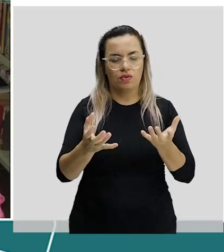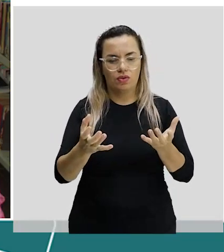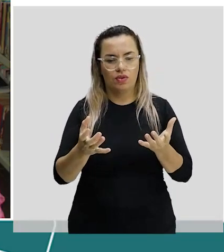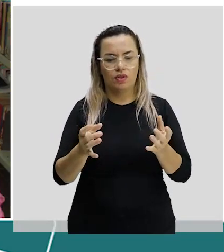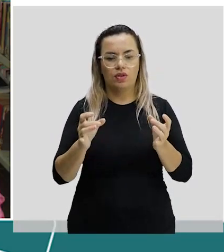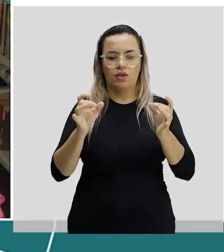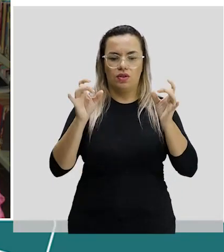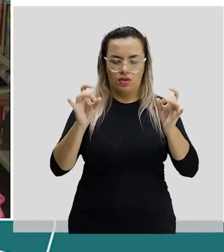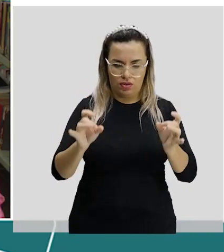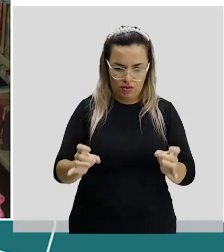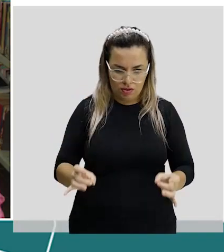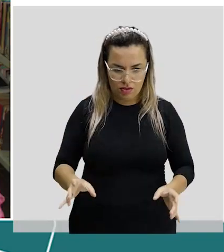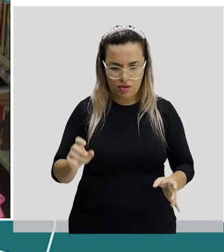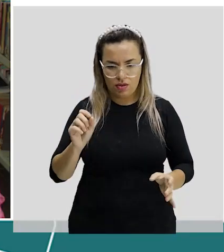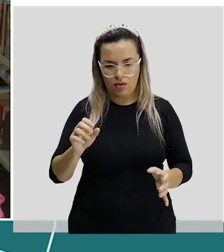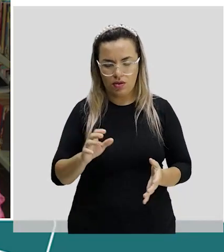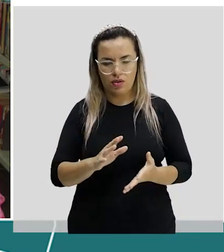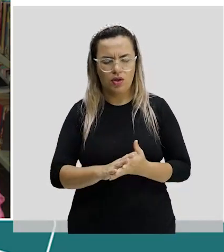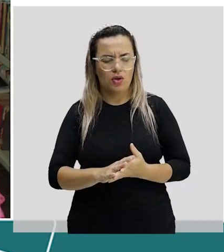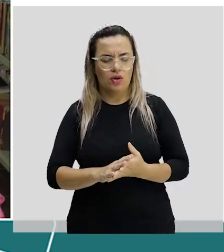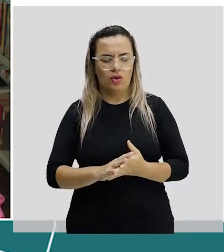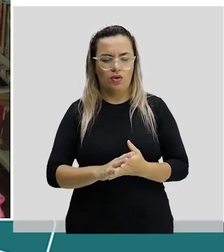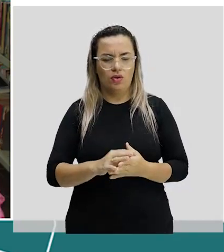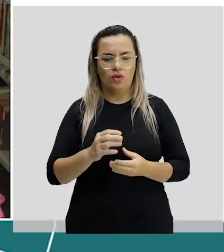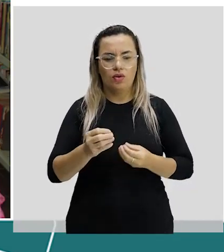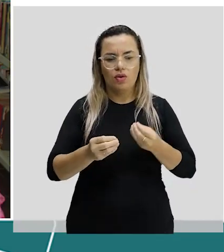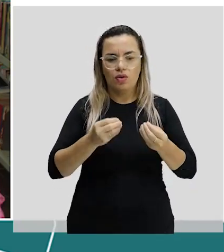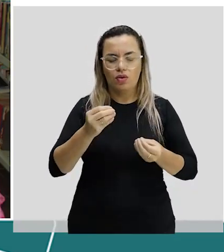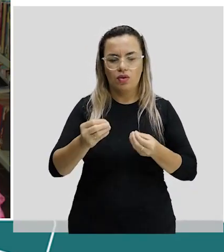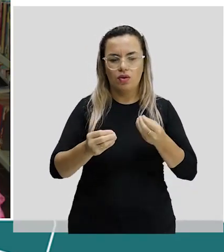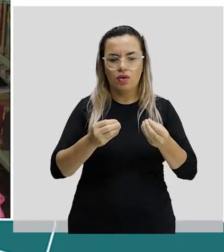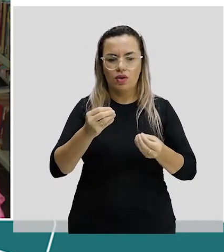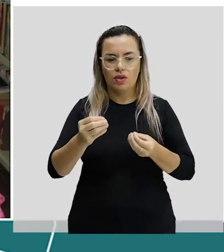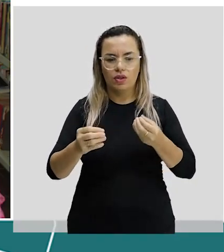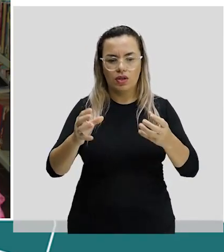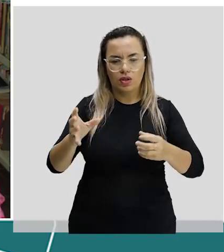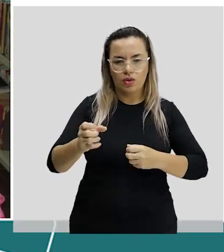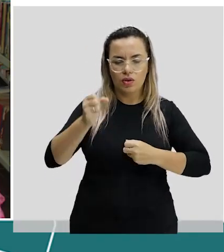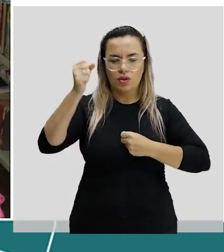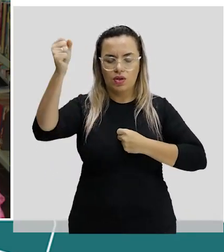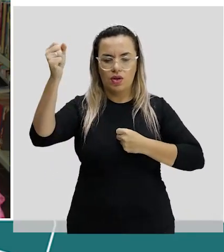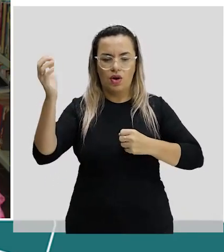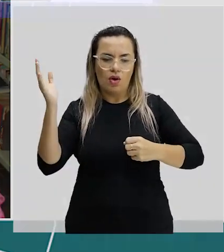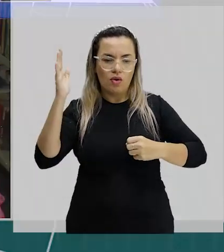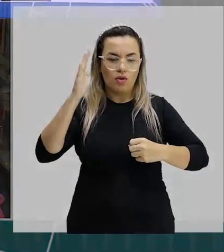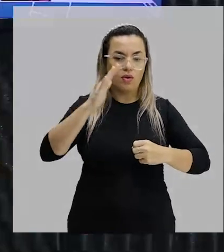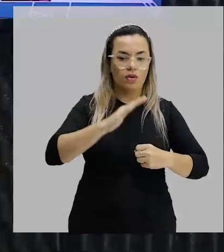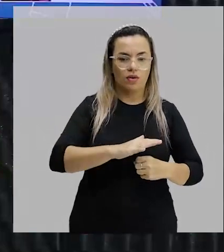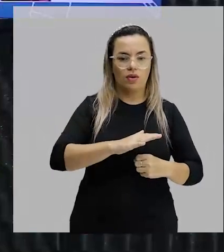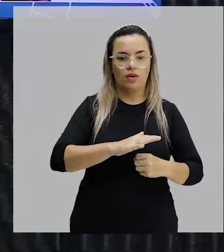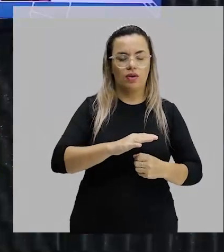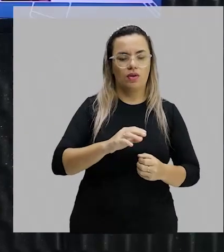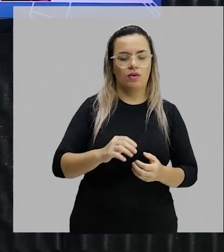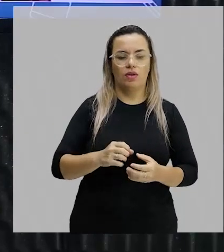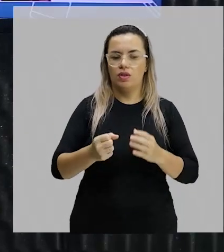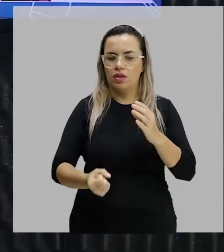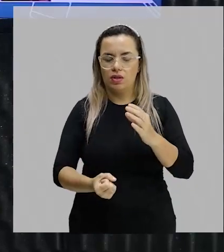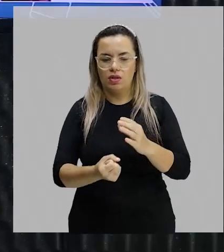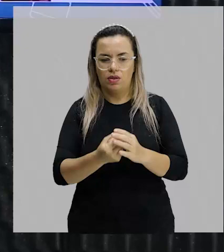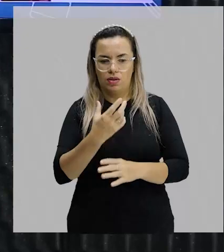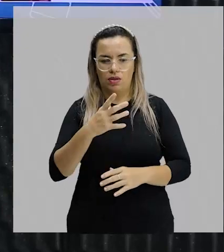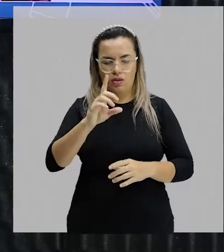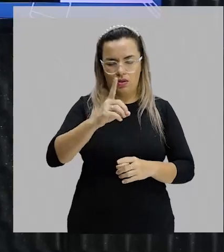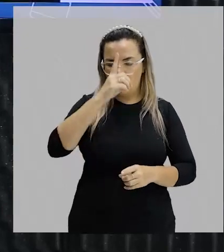vilões, e todas as caracterizações são feitas a partir da maquiagem, do figurino e da introspecção ou da criação